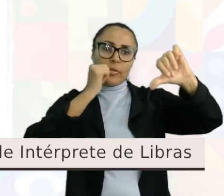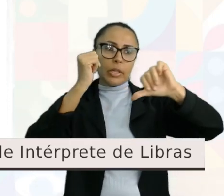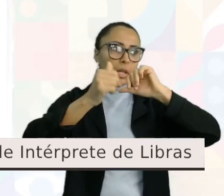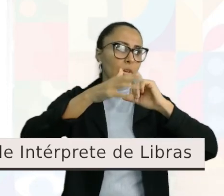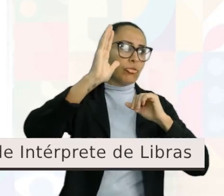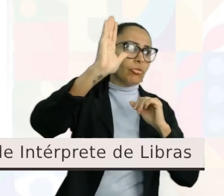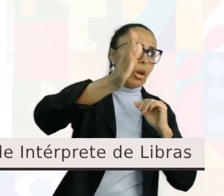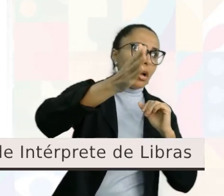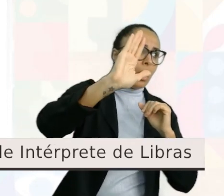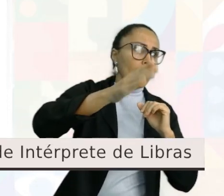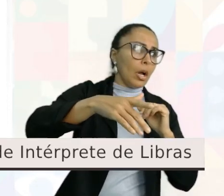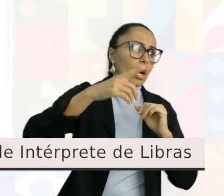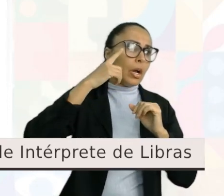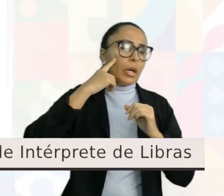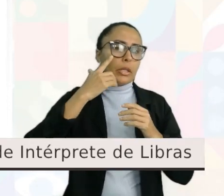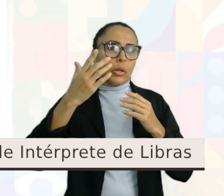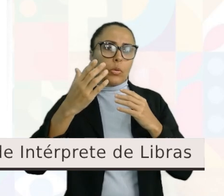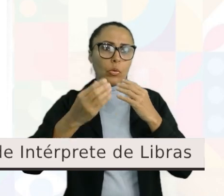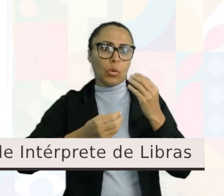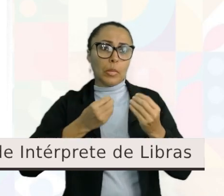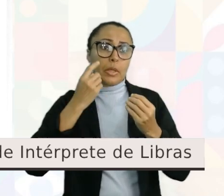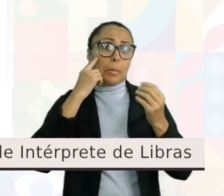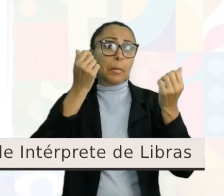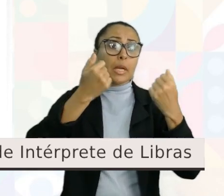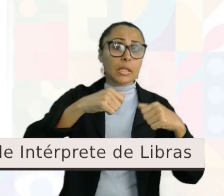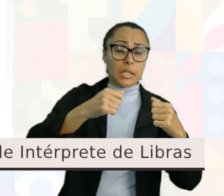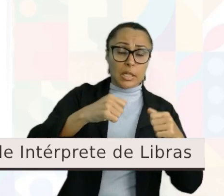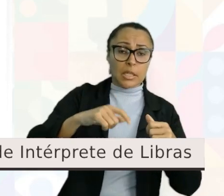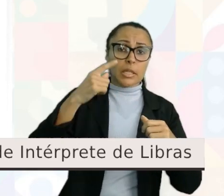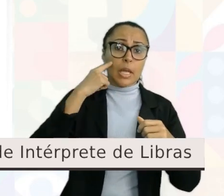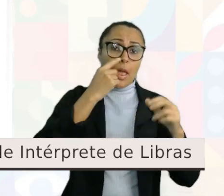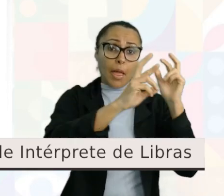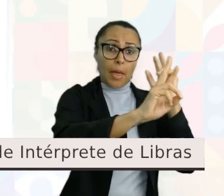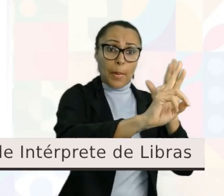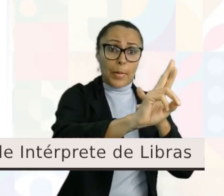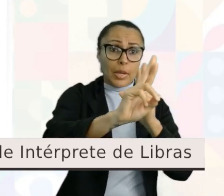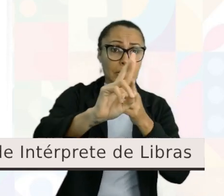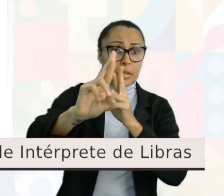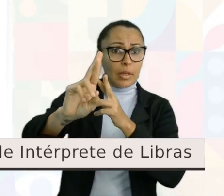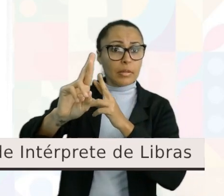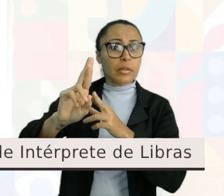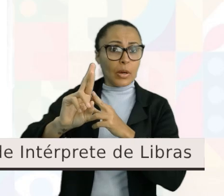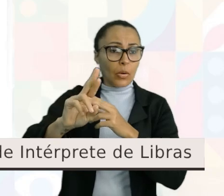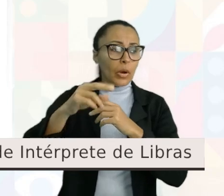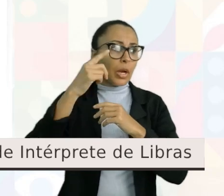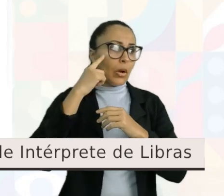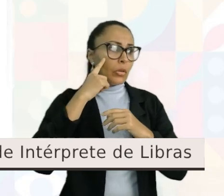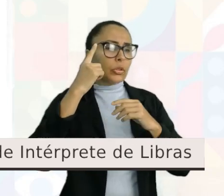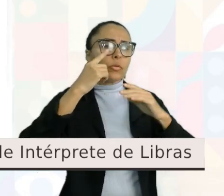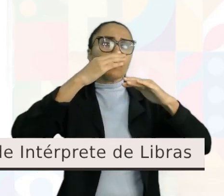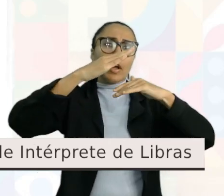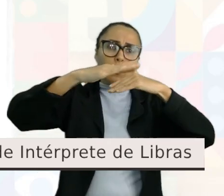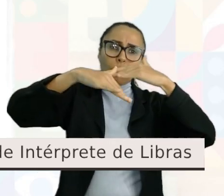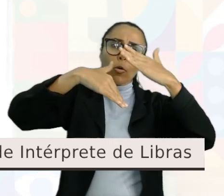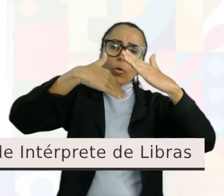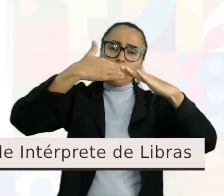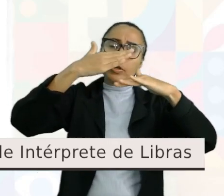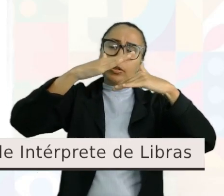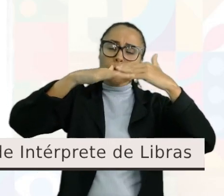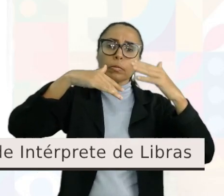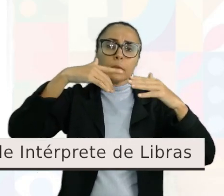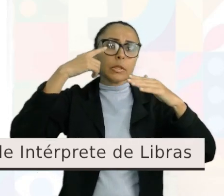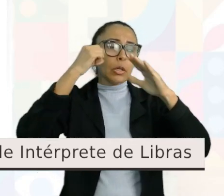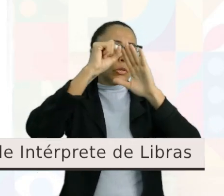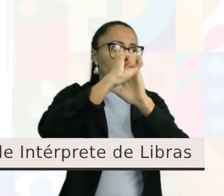época sobre essas formas mais precisas de representação do mundo. E isso, como eu disse, vai evoluindo. Aí aqui já no